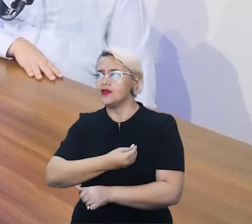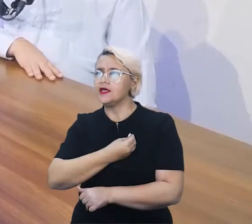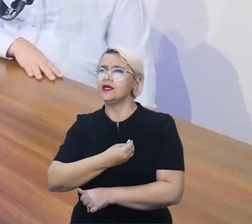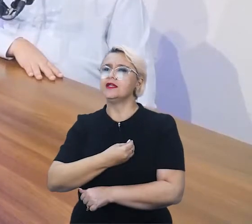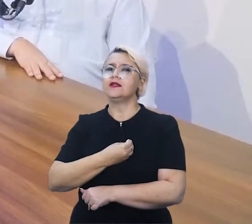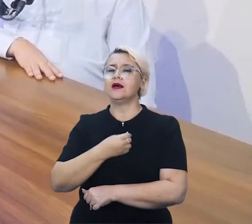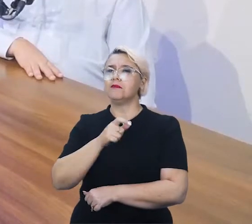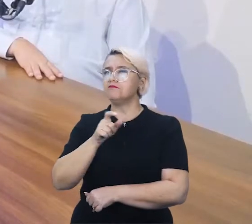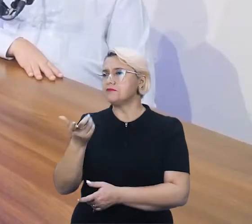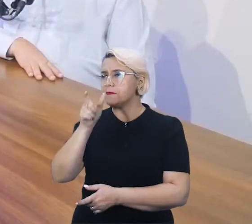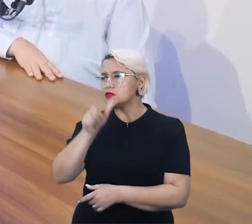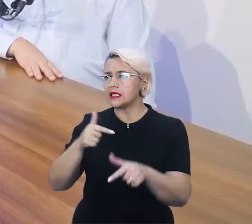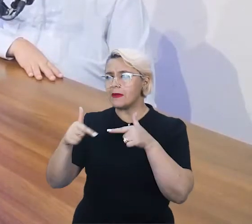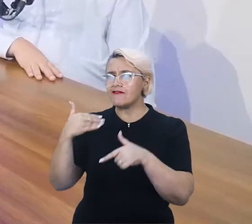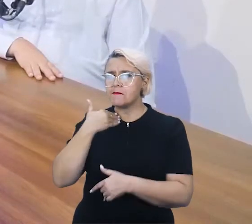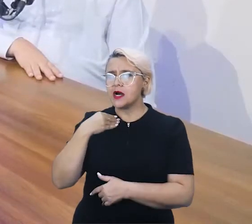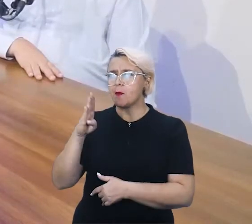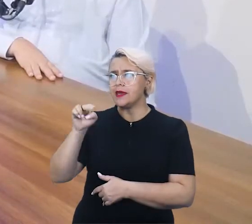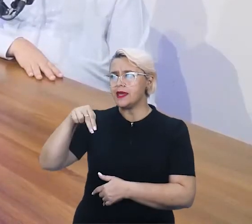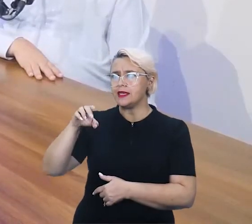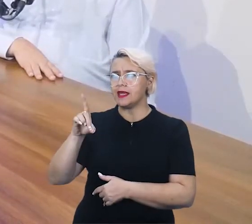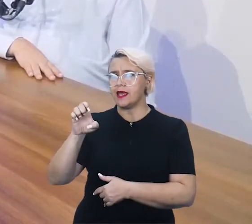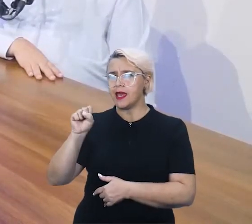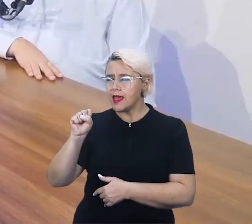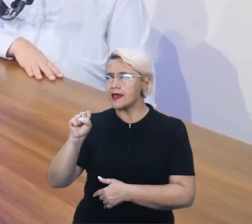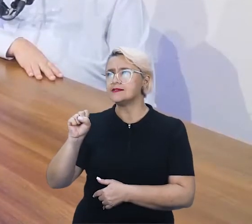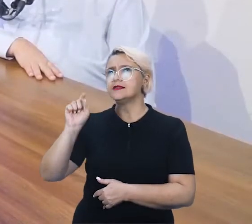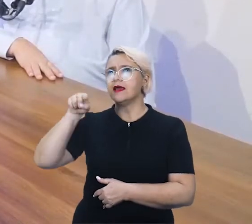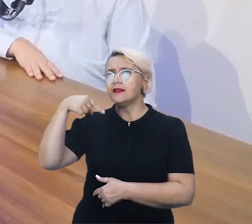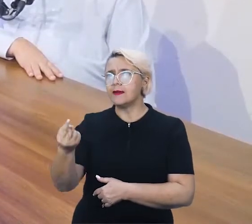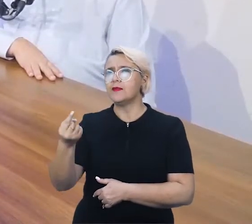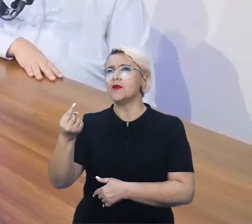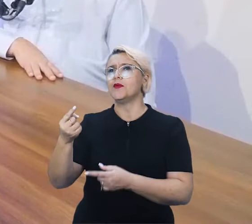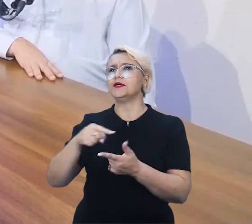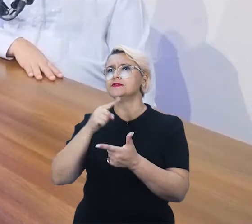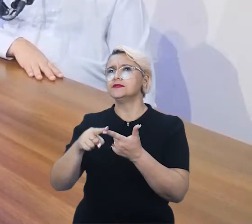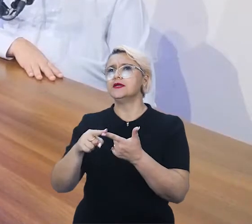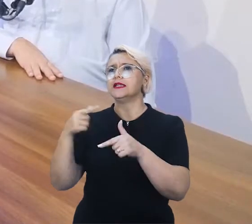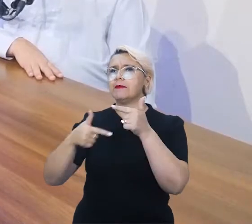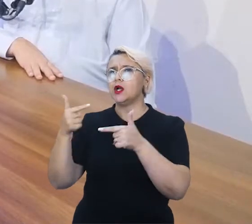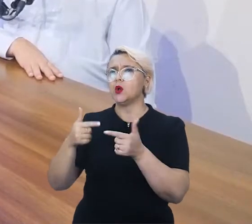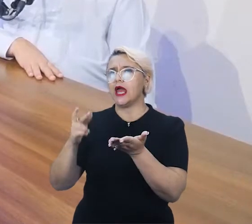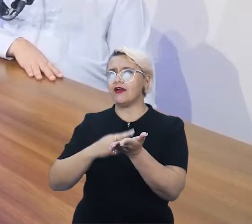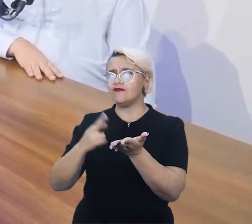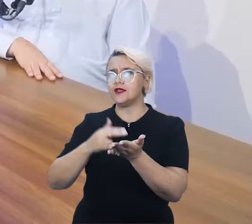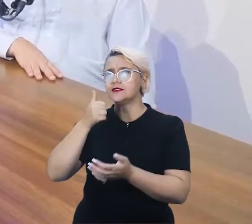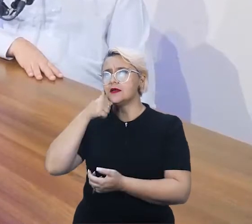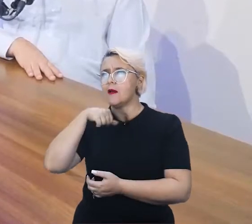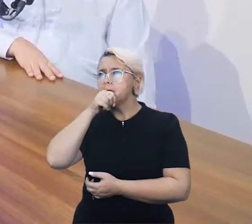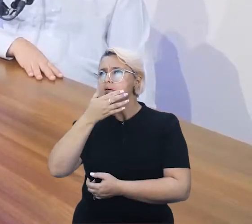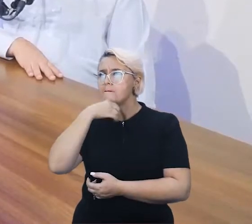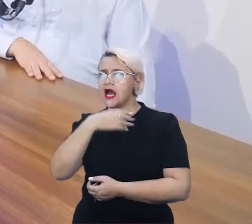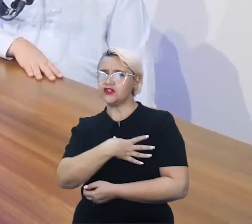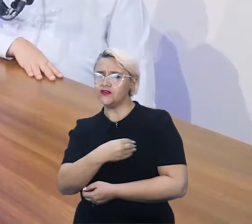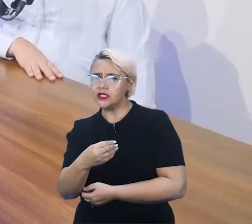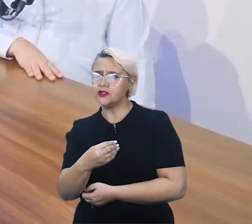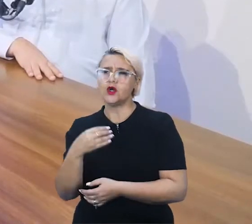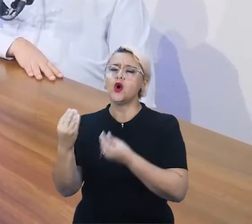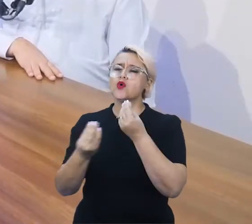lá no BNDES, depois trabalhou para a revista Pais e Filhos. Como é que se dá esse